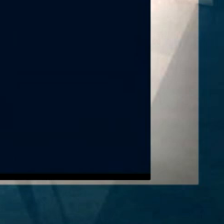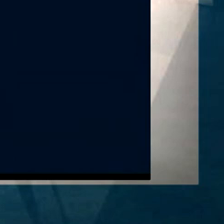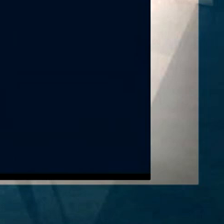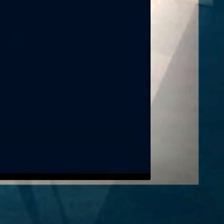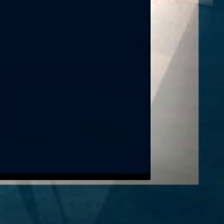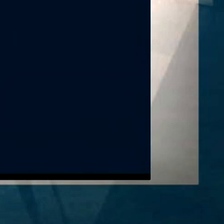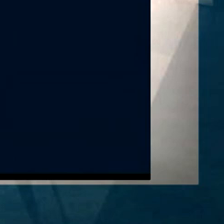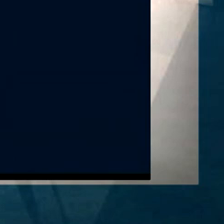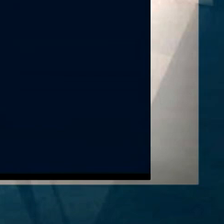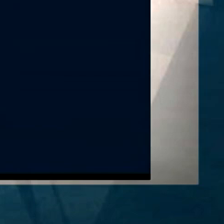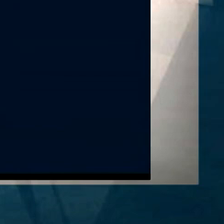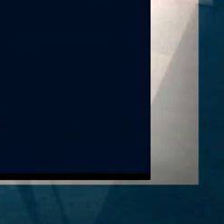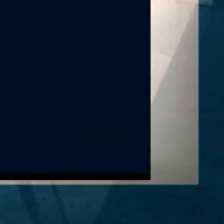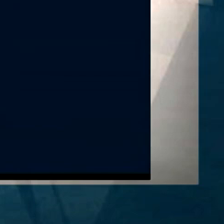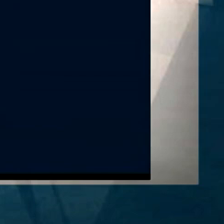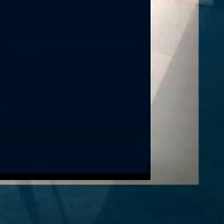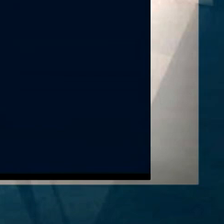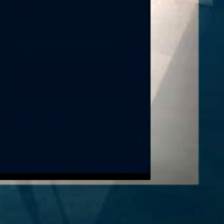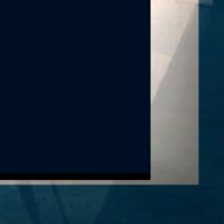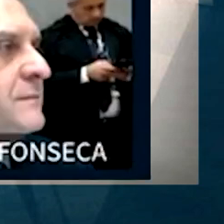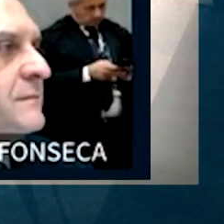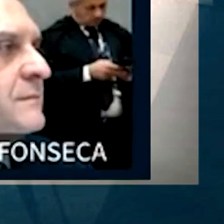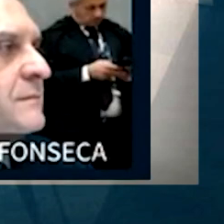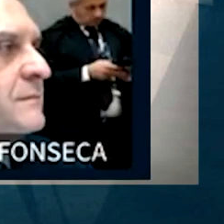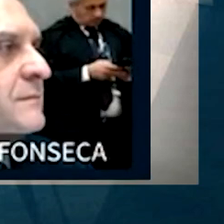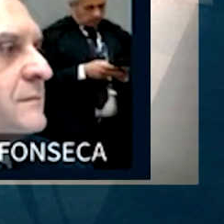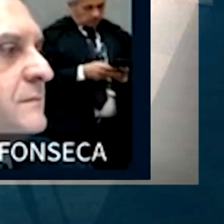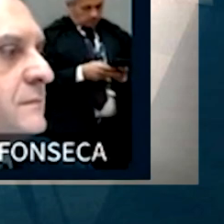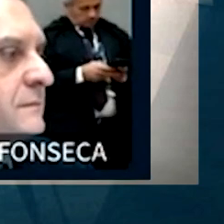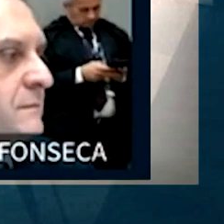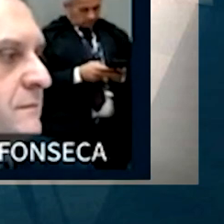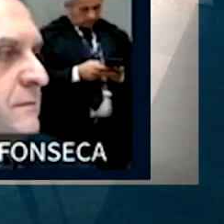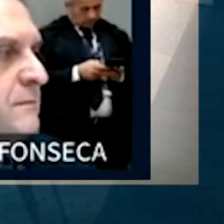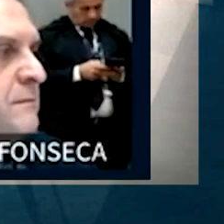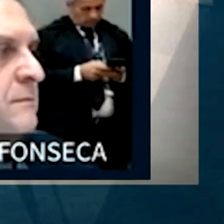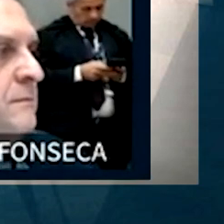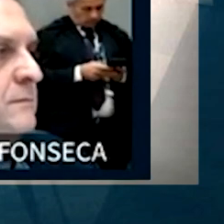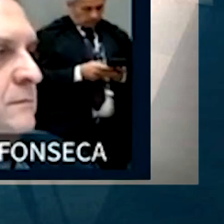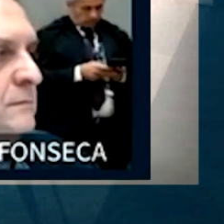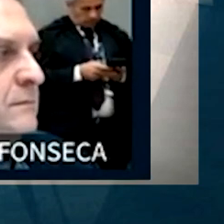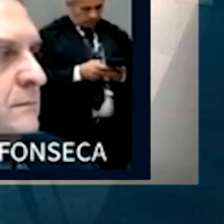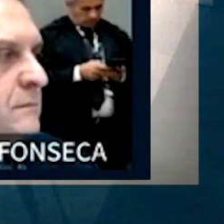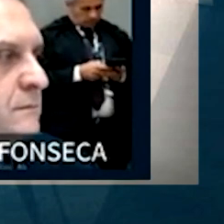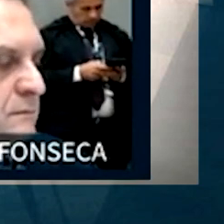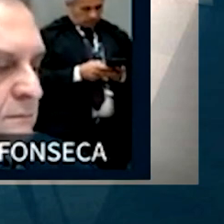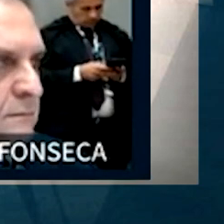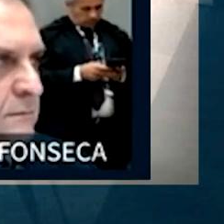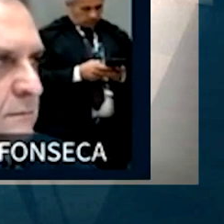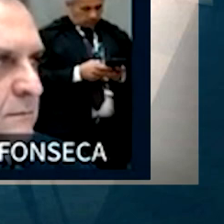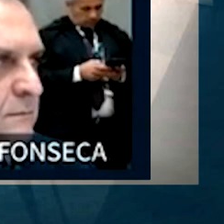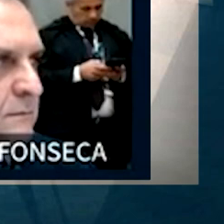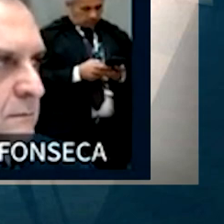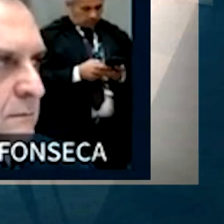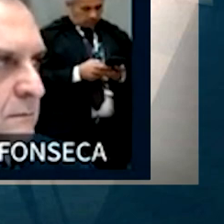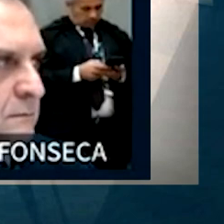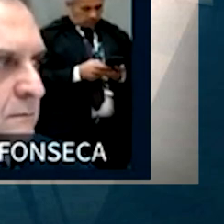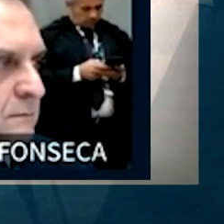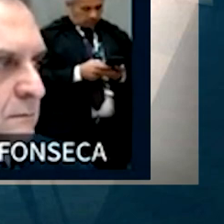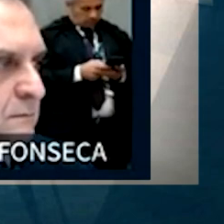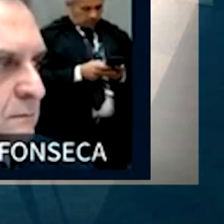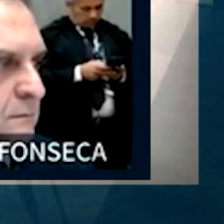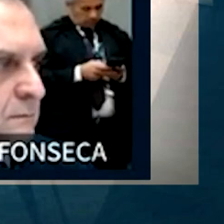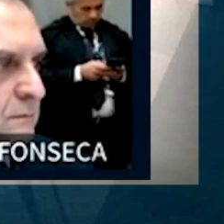em liminar que fosse assegurada a sua participação apenas na audiência de instrução e julgamento no mérito ela tem pretensões